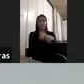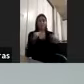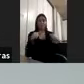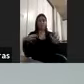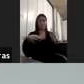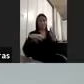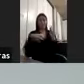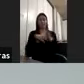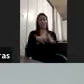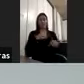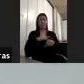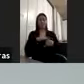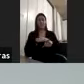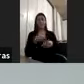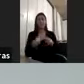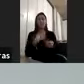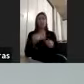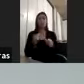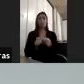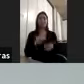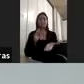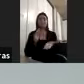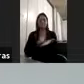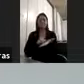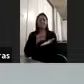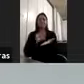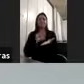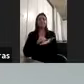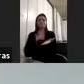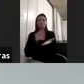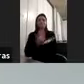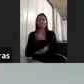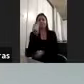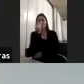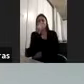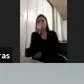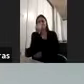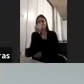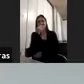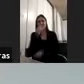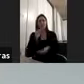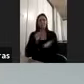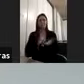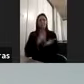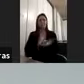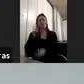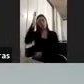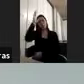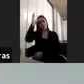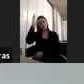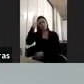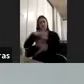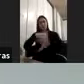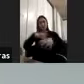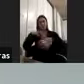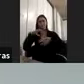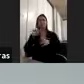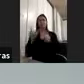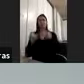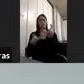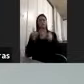seja, a falta de critério, né, de observar as pessoas, de respeitar os trabalhadores. Então, o que eu